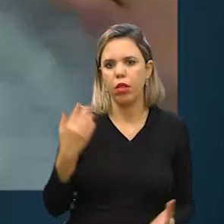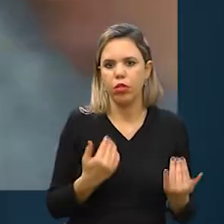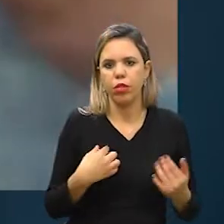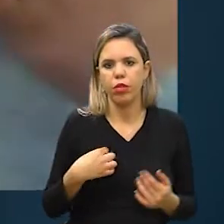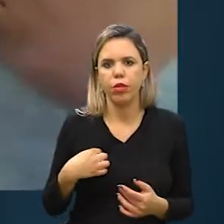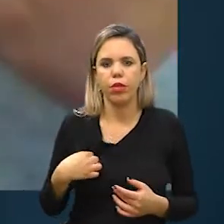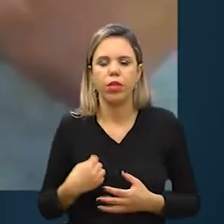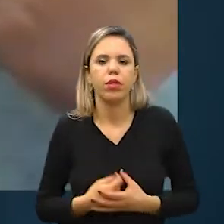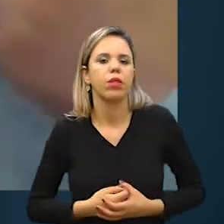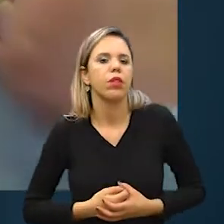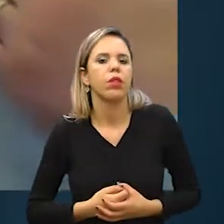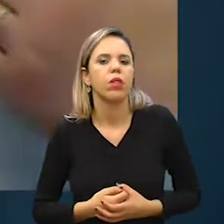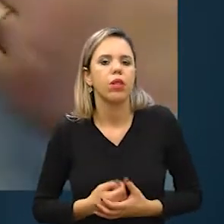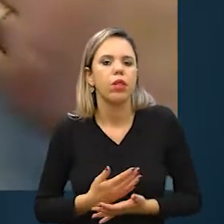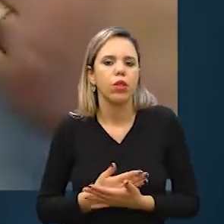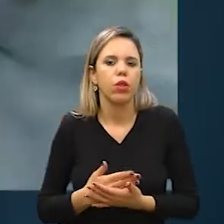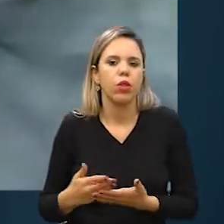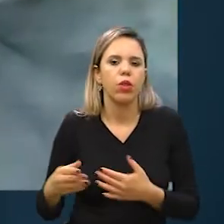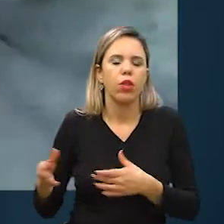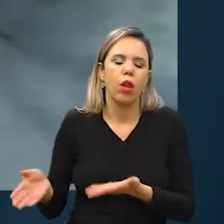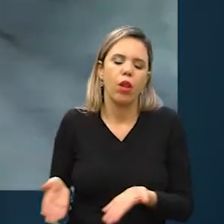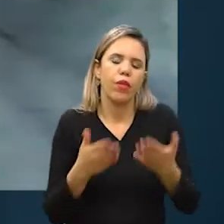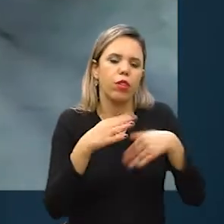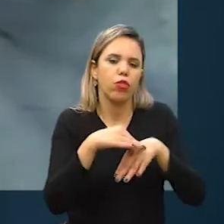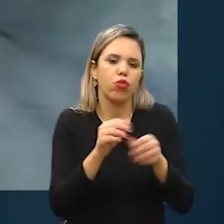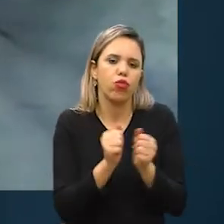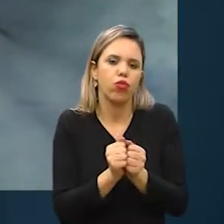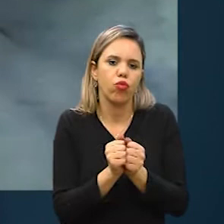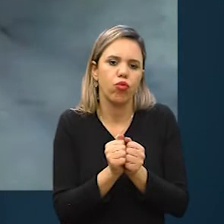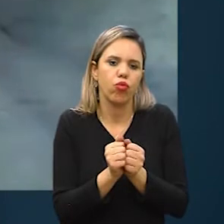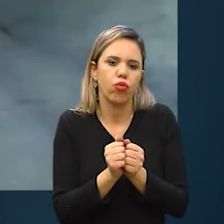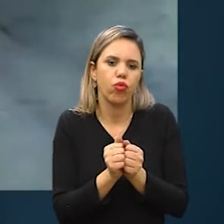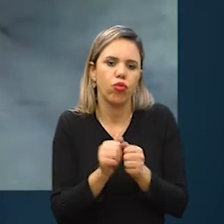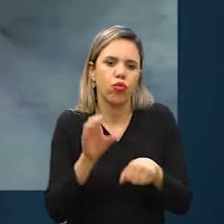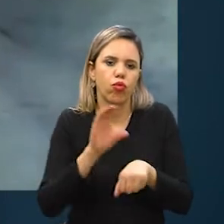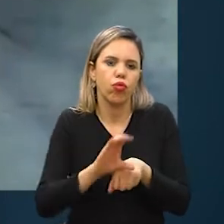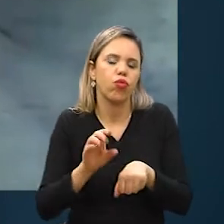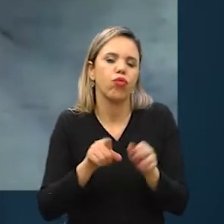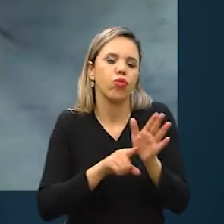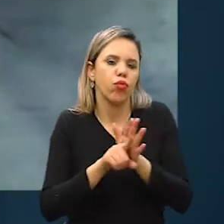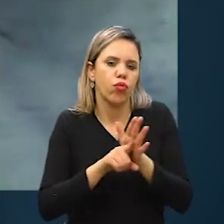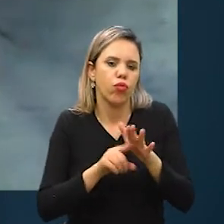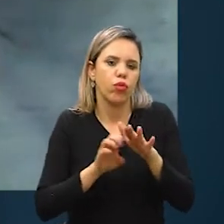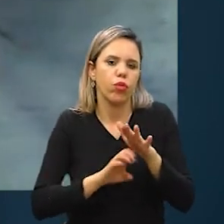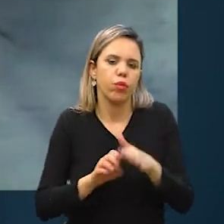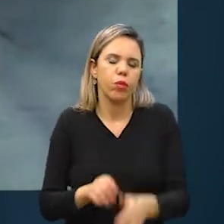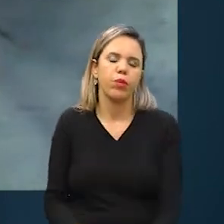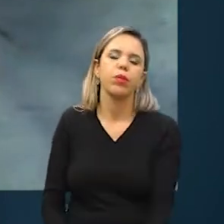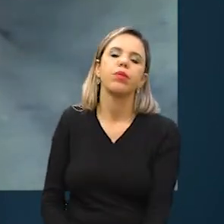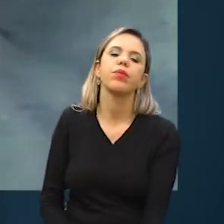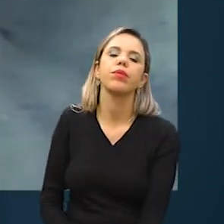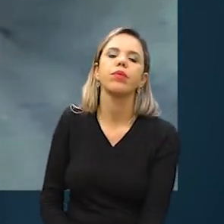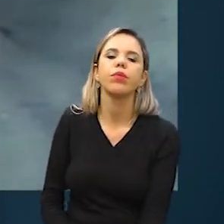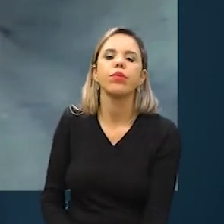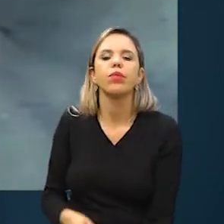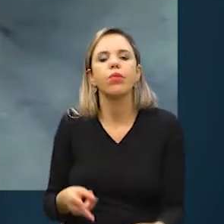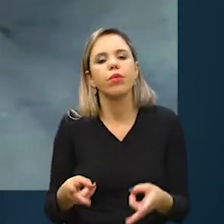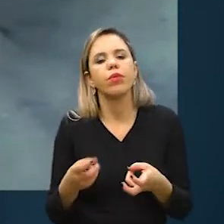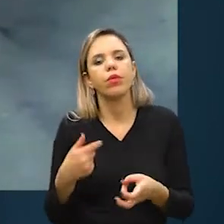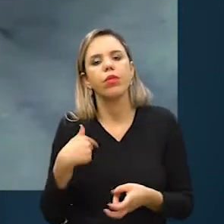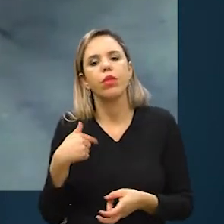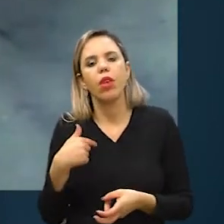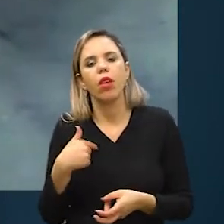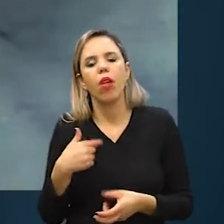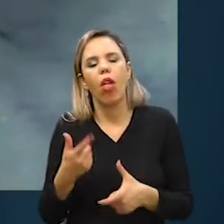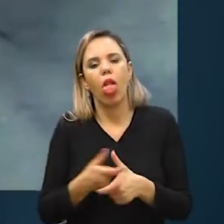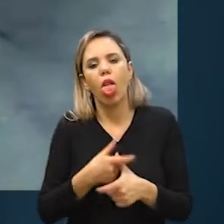naquela época, né? Eu comecei a levá-lo junto comigo fazer consultoria nas franquias. Mas vejam,